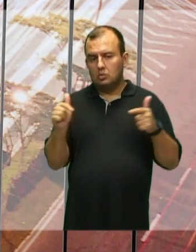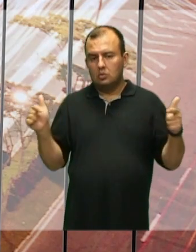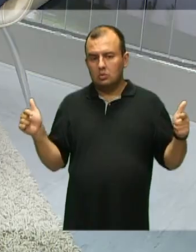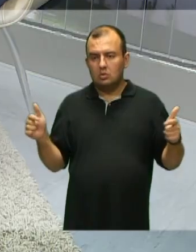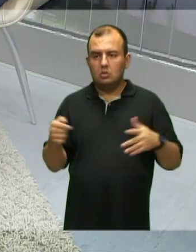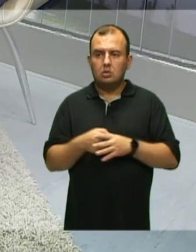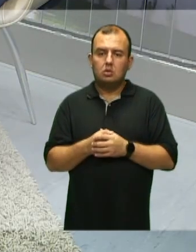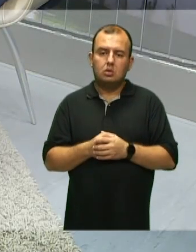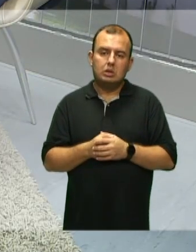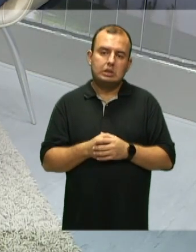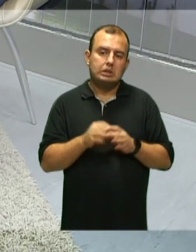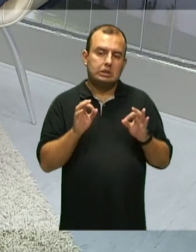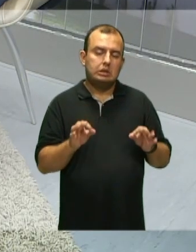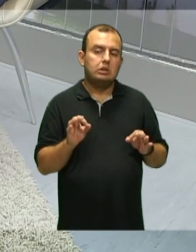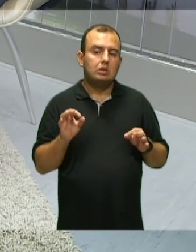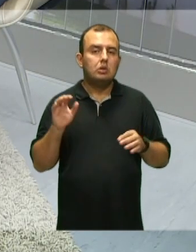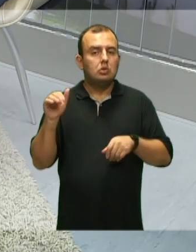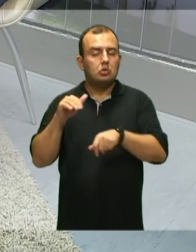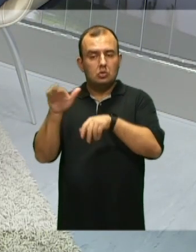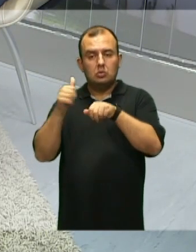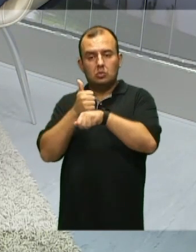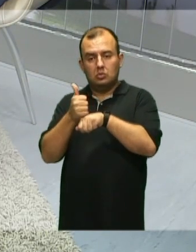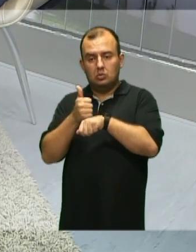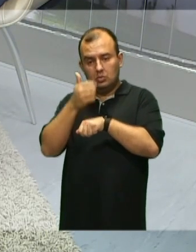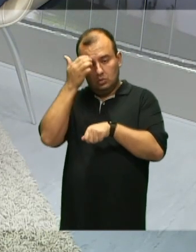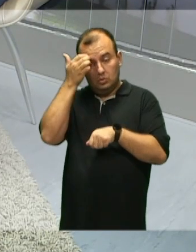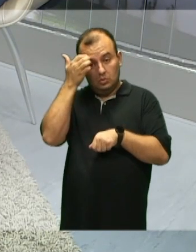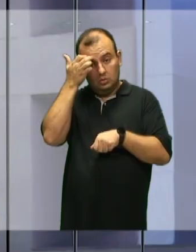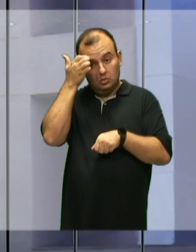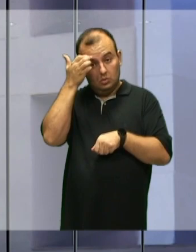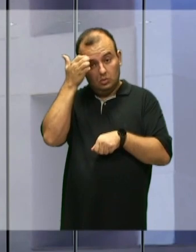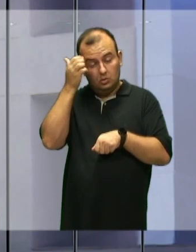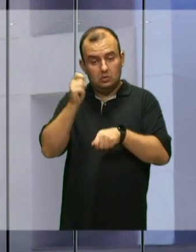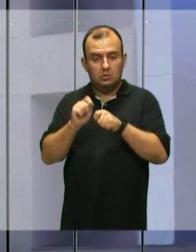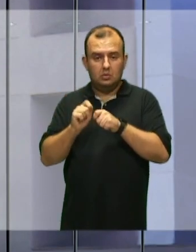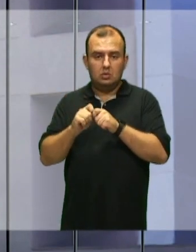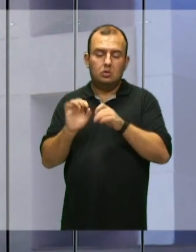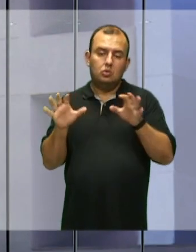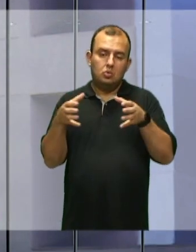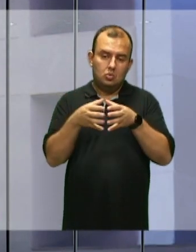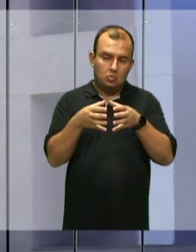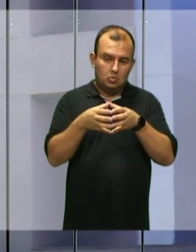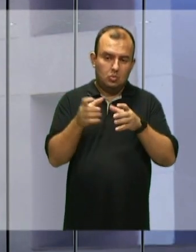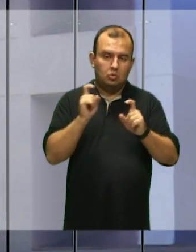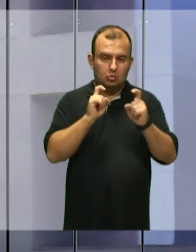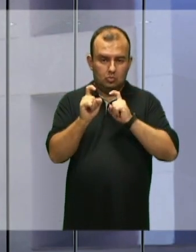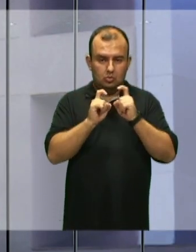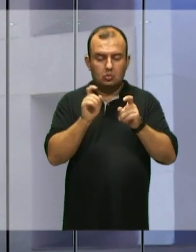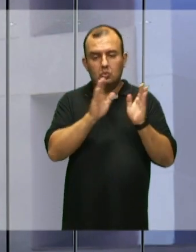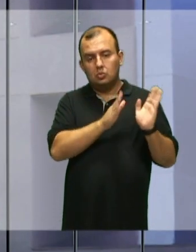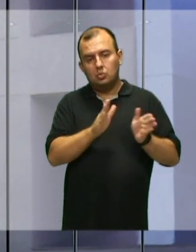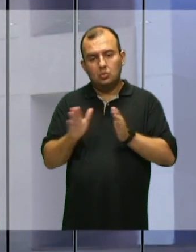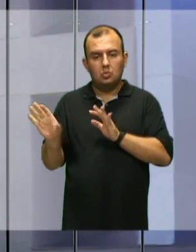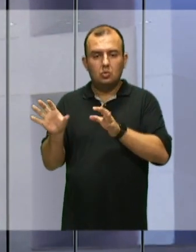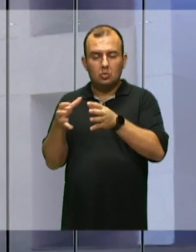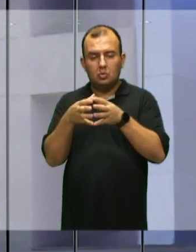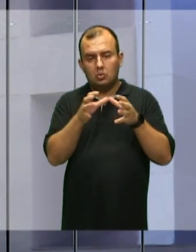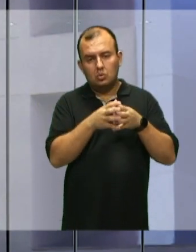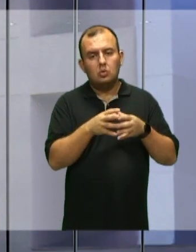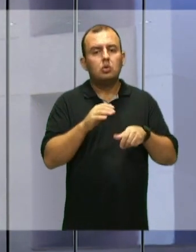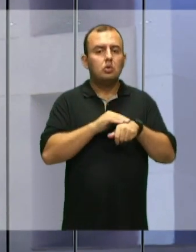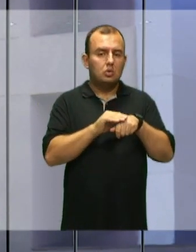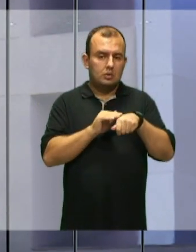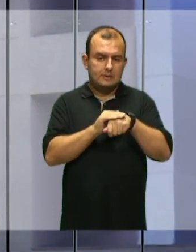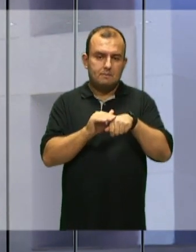chega Exato eu tenho me reunido com os profissionais que realizaram o concurso eles têm uma comissão eles estão organizados também nos grupos e a gente tem